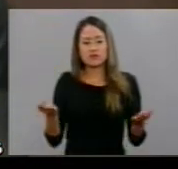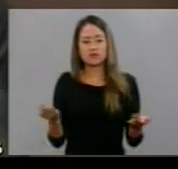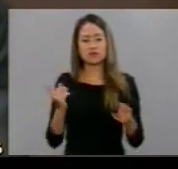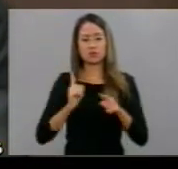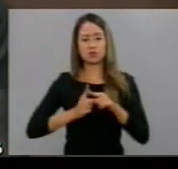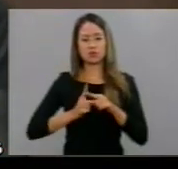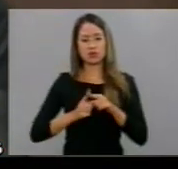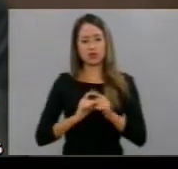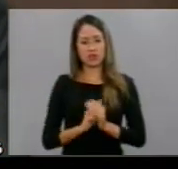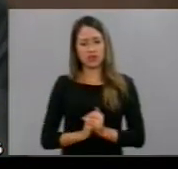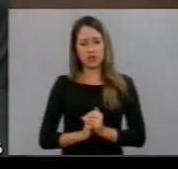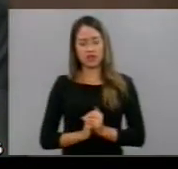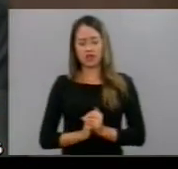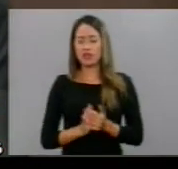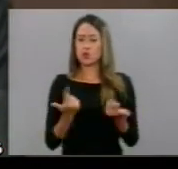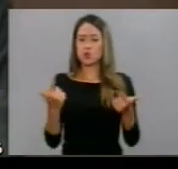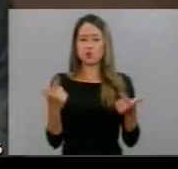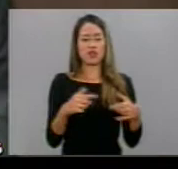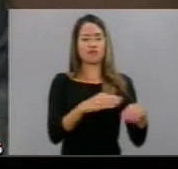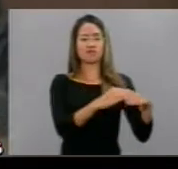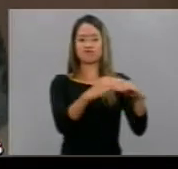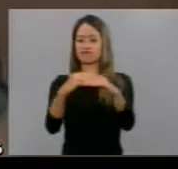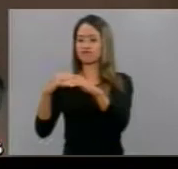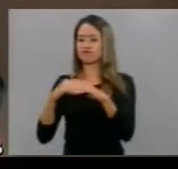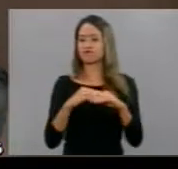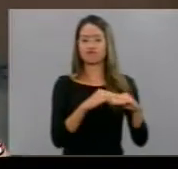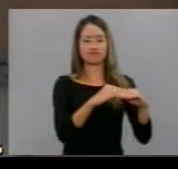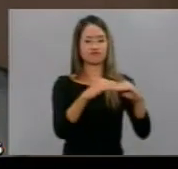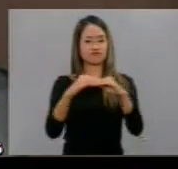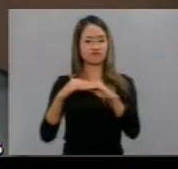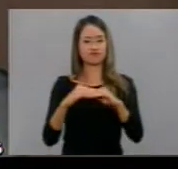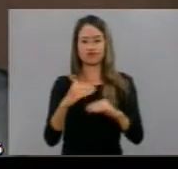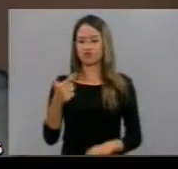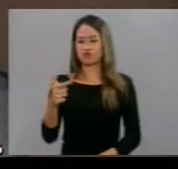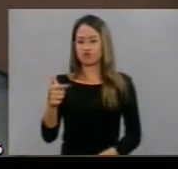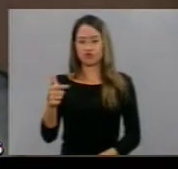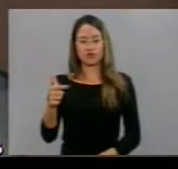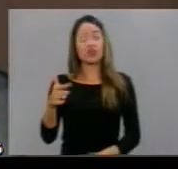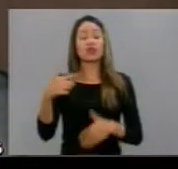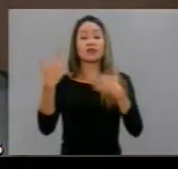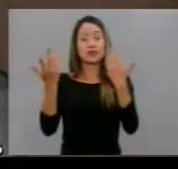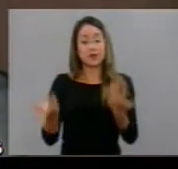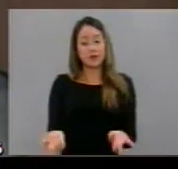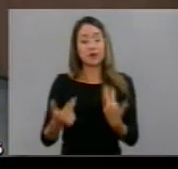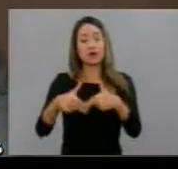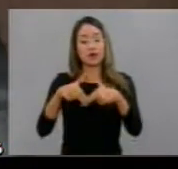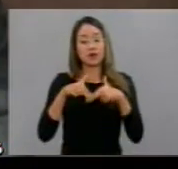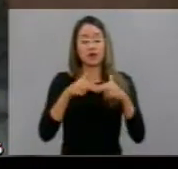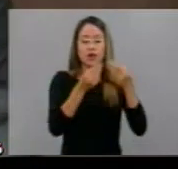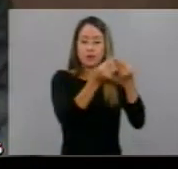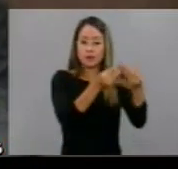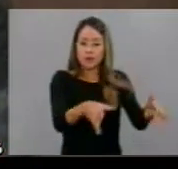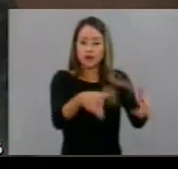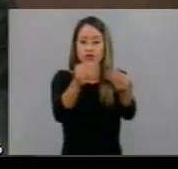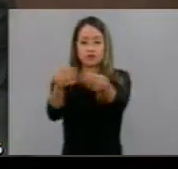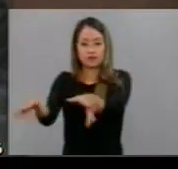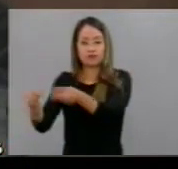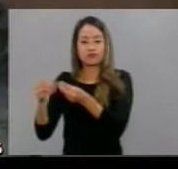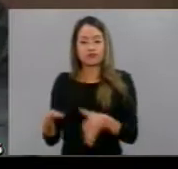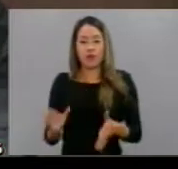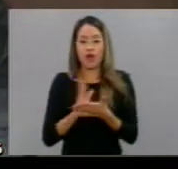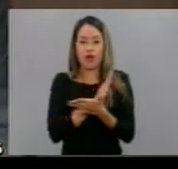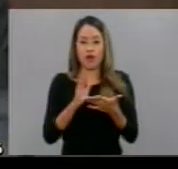do sistema proporcional. O sistema proporcional, ele acaba gerando destas. Nós não